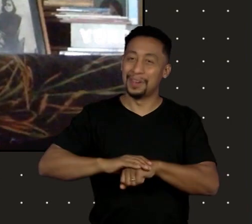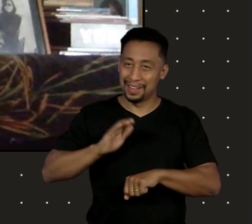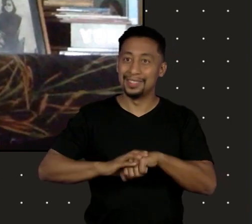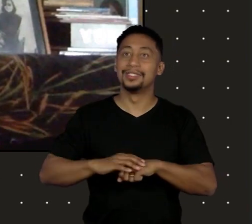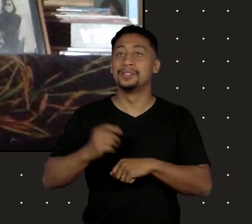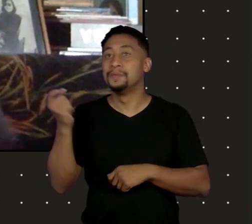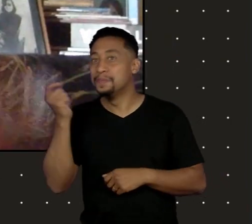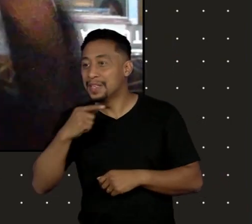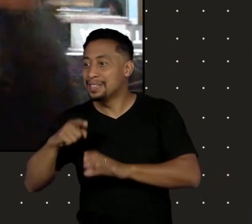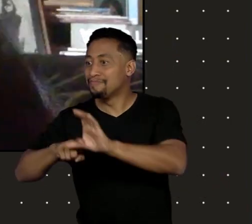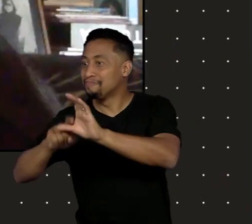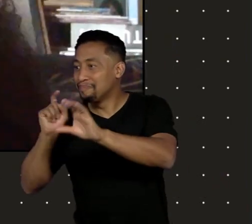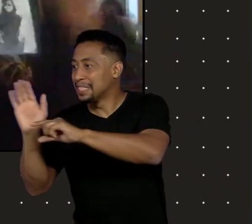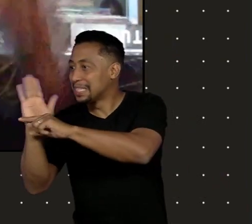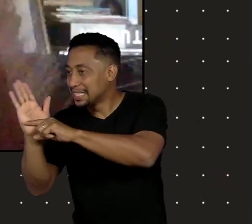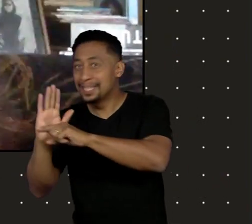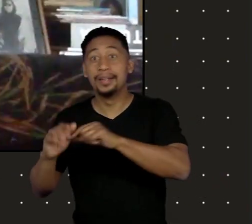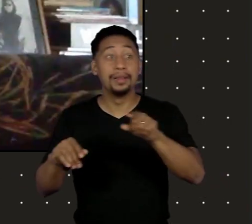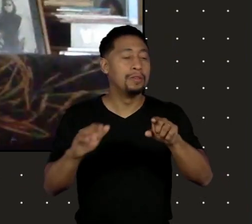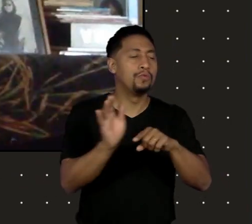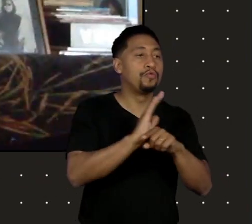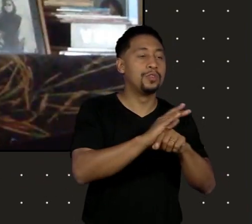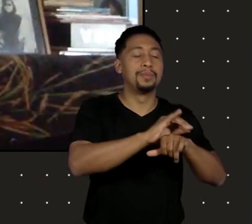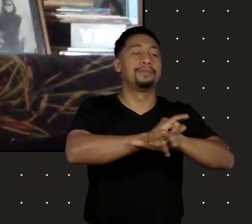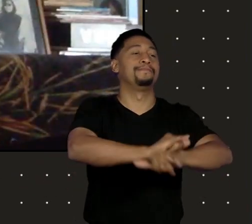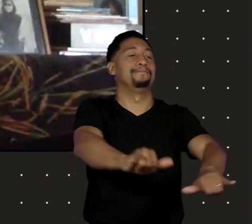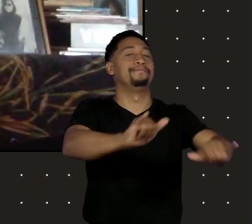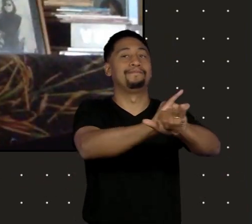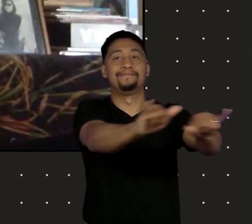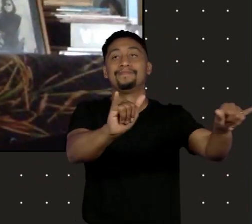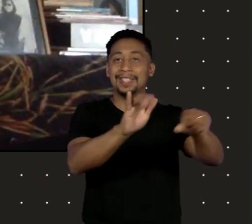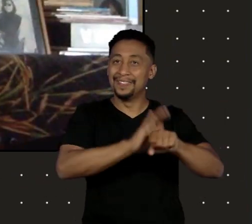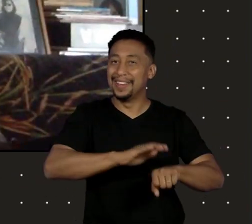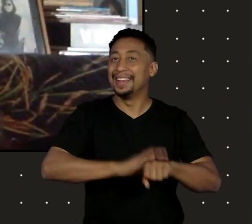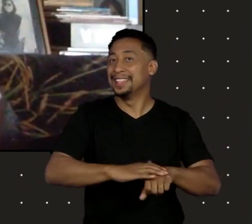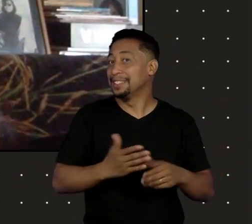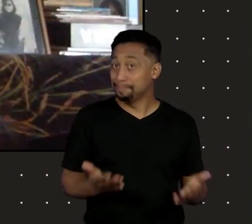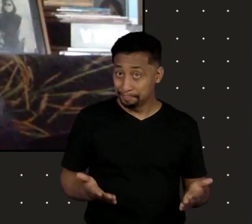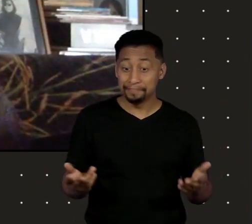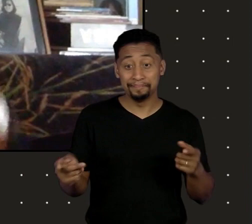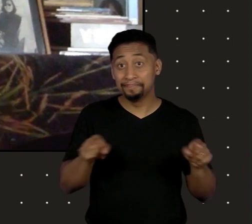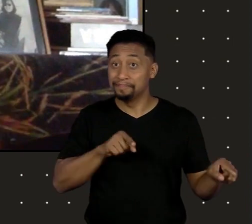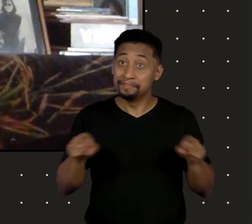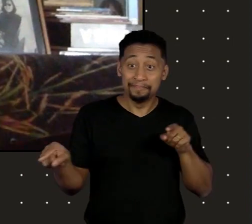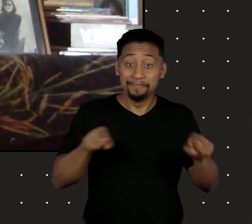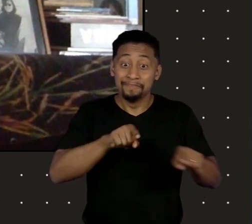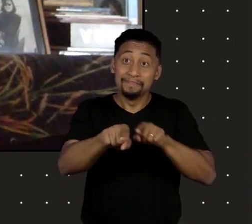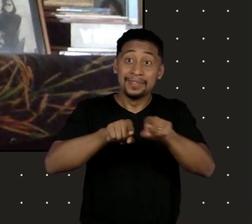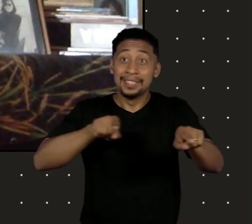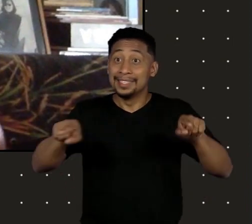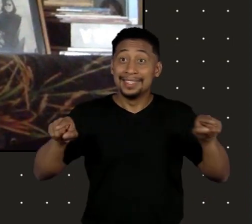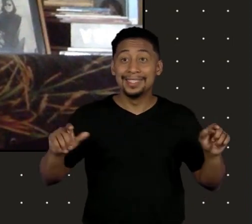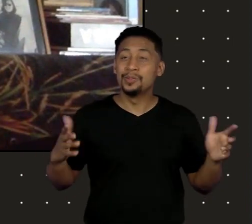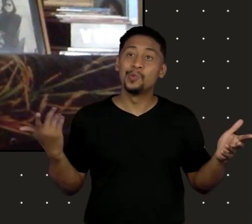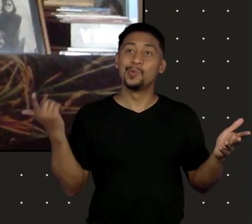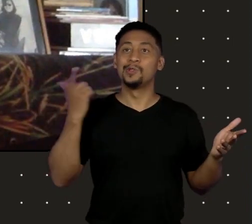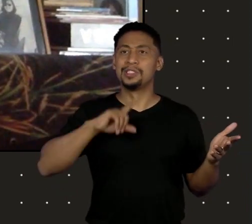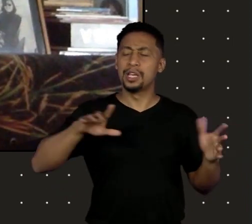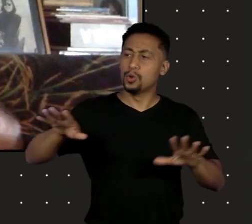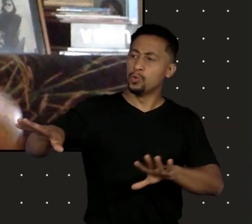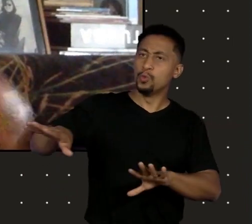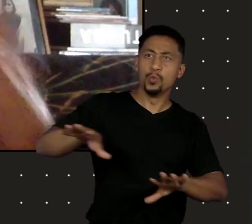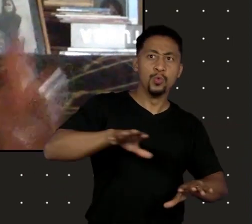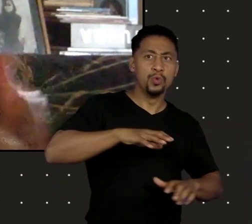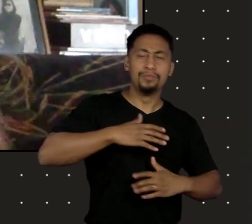filme independente, aquele filme mais comercial que tem. E isso, eu acho que foi dando para o Otávio uma bagagem que